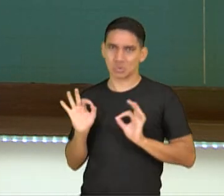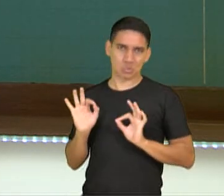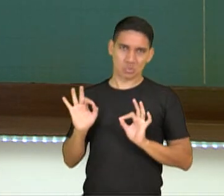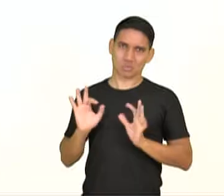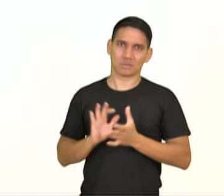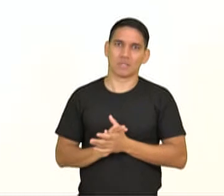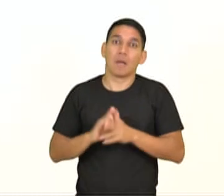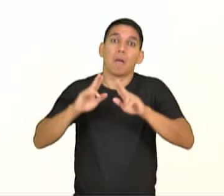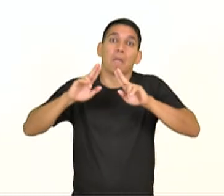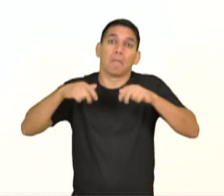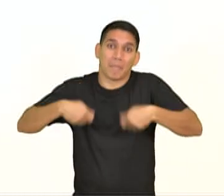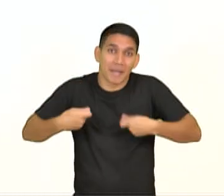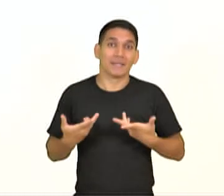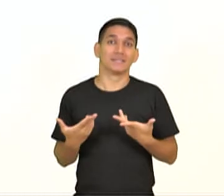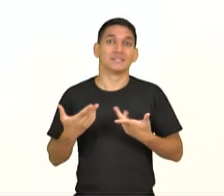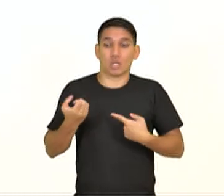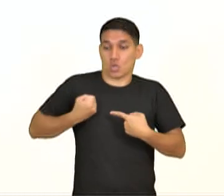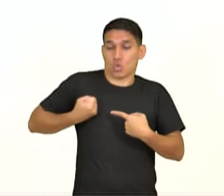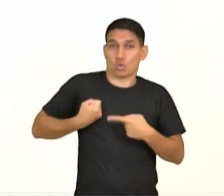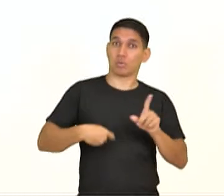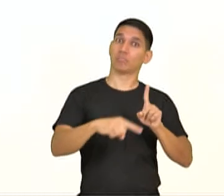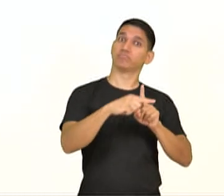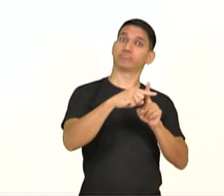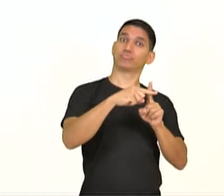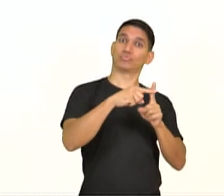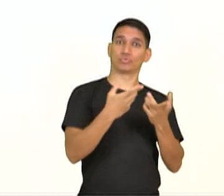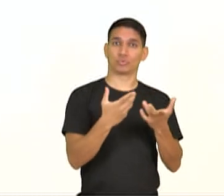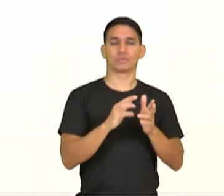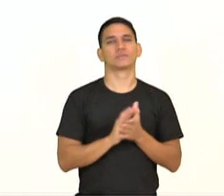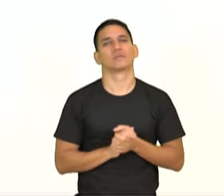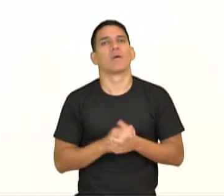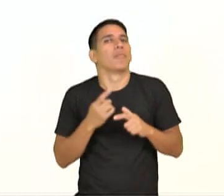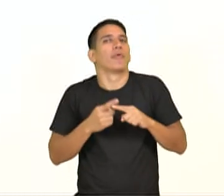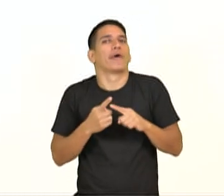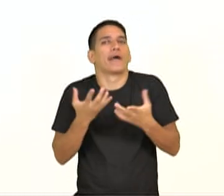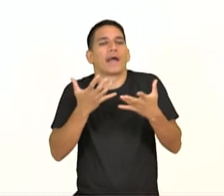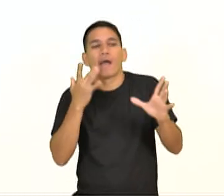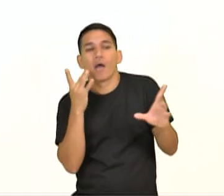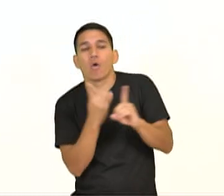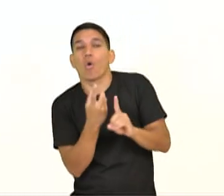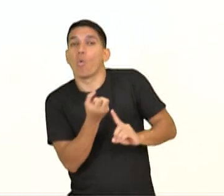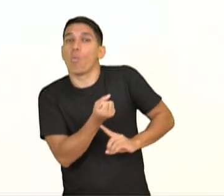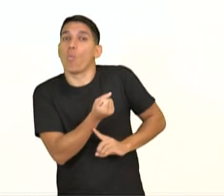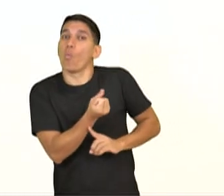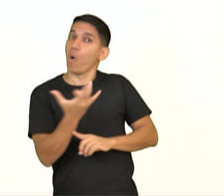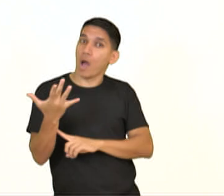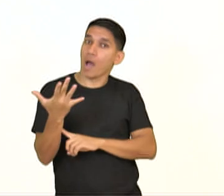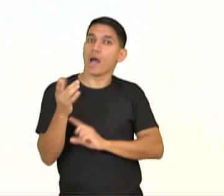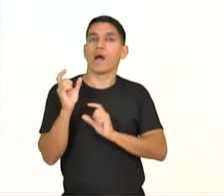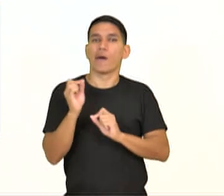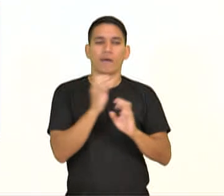Nós precisamos de um número, né, de um número positivo, porque nós queremos encontrar uma quantidade ali, né, de filas,